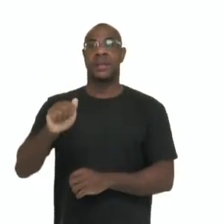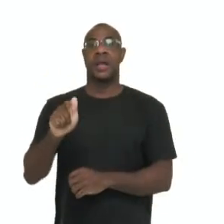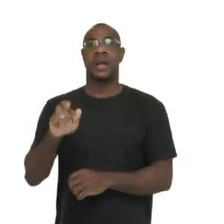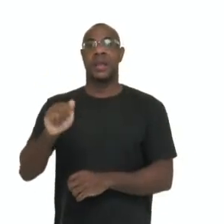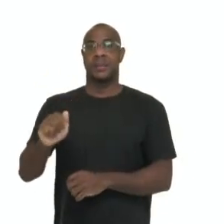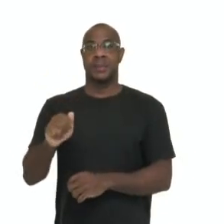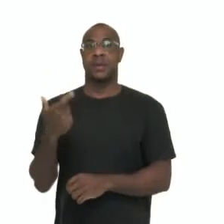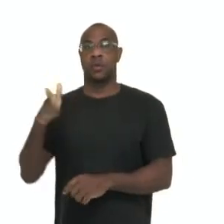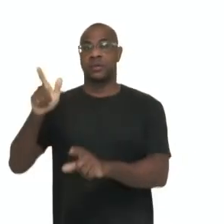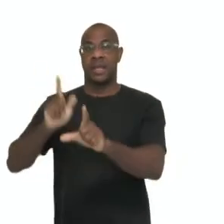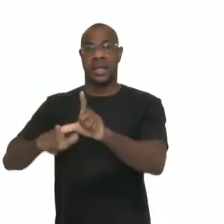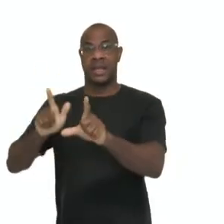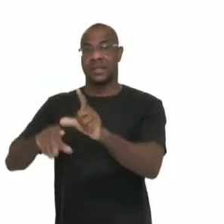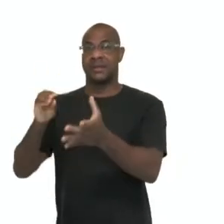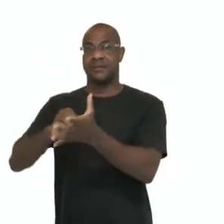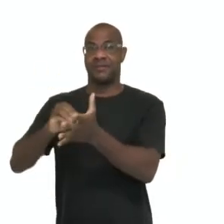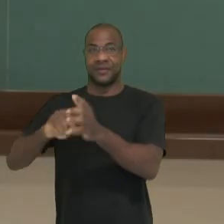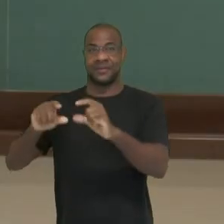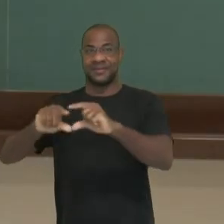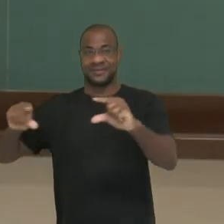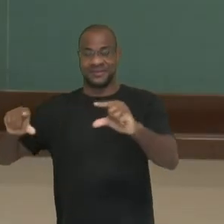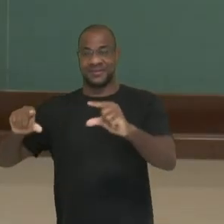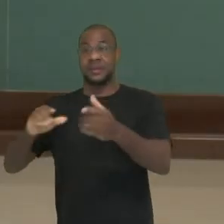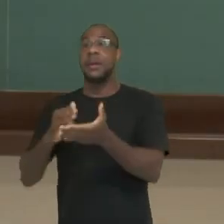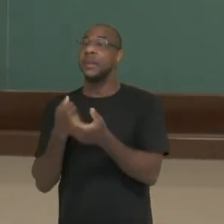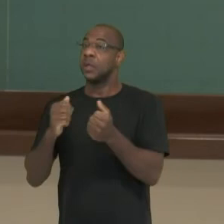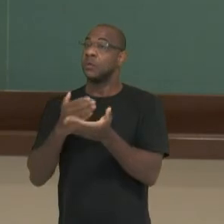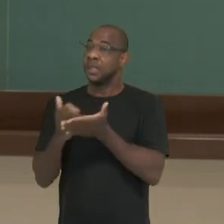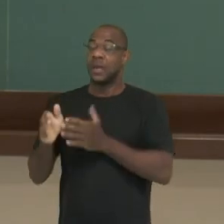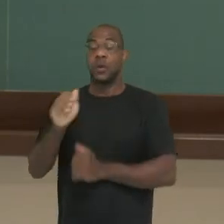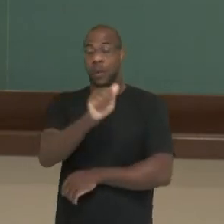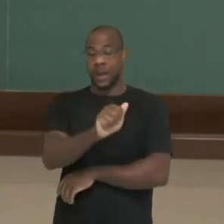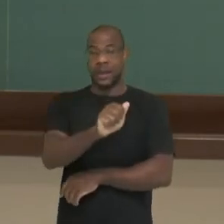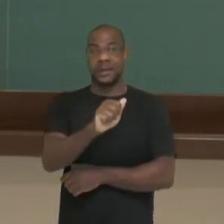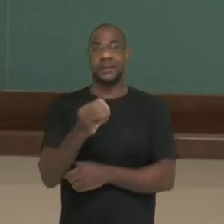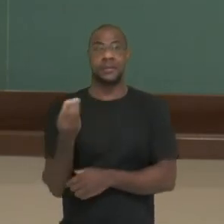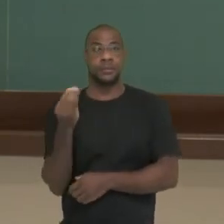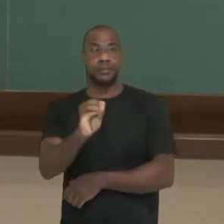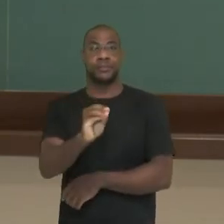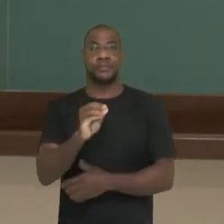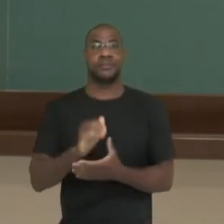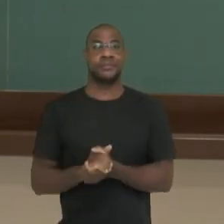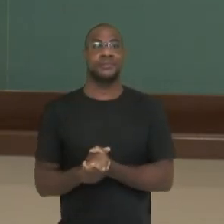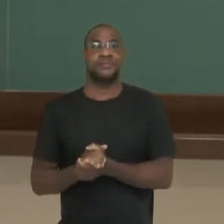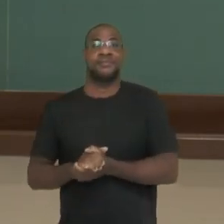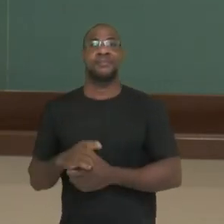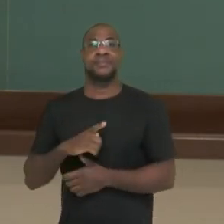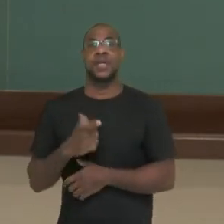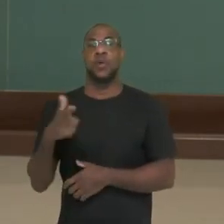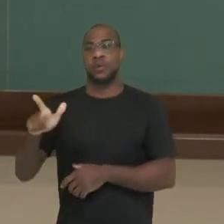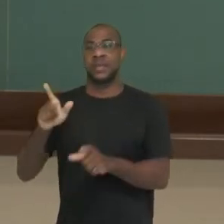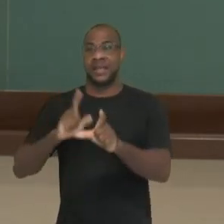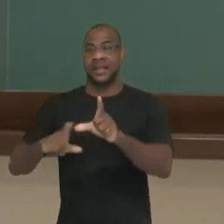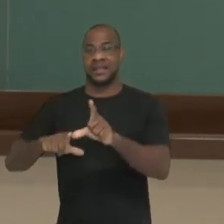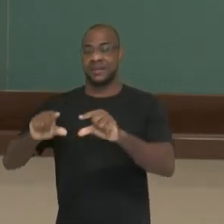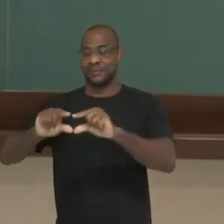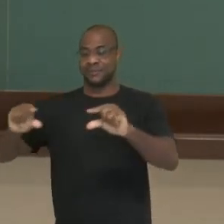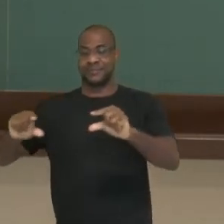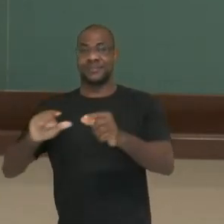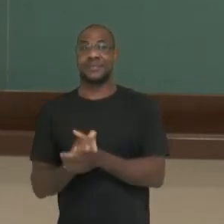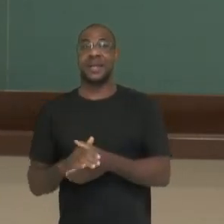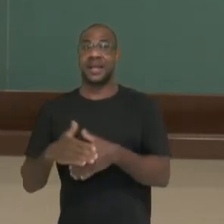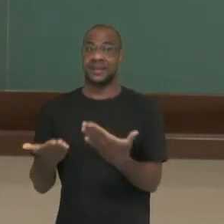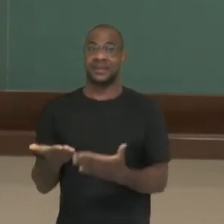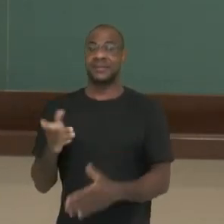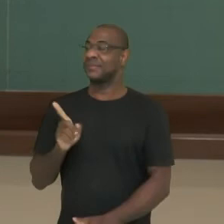demais letras. Lembra? Porque ele pediu que começasse com A. Então fixo A e eu tenho as demais letras. Então neste